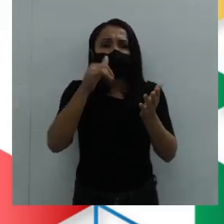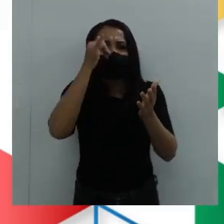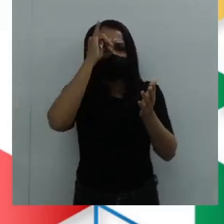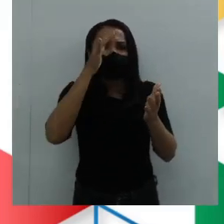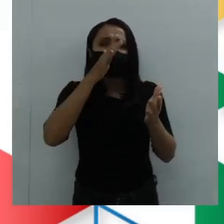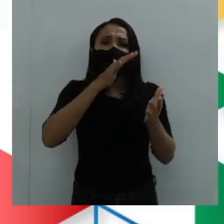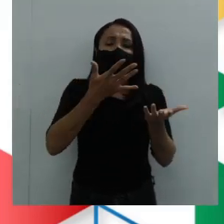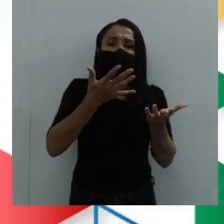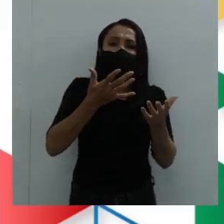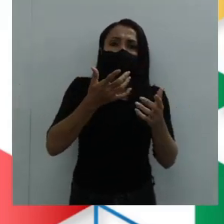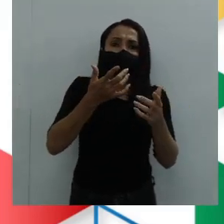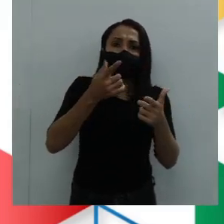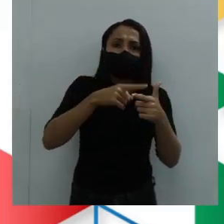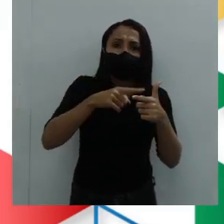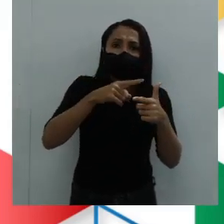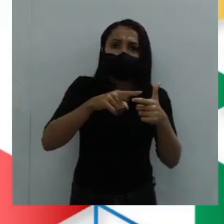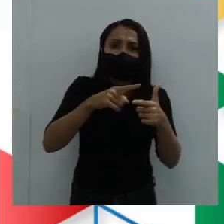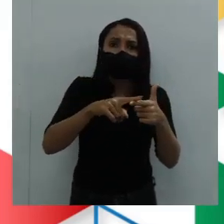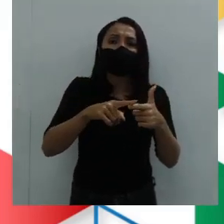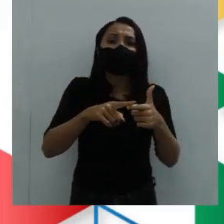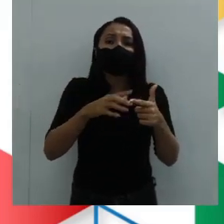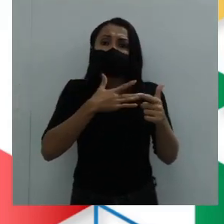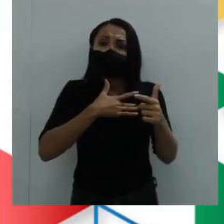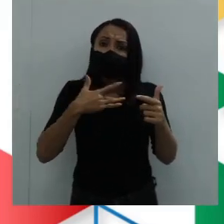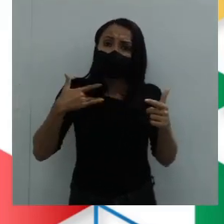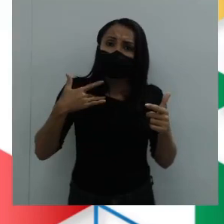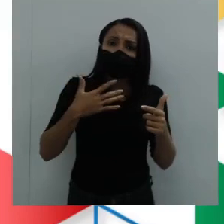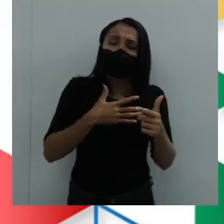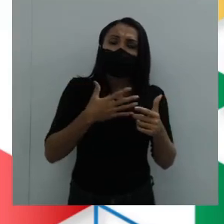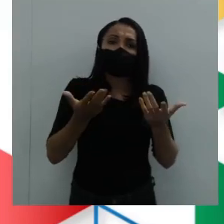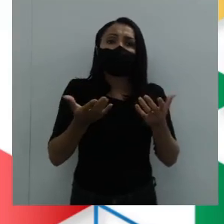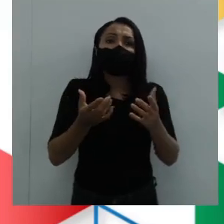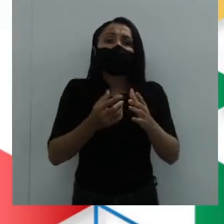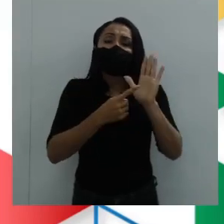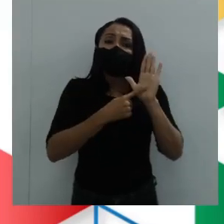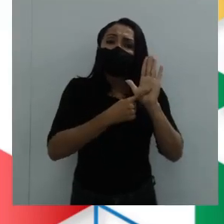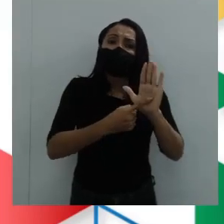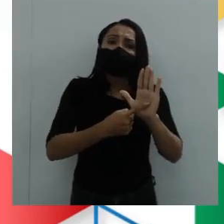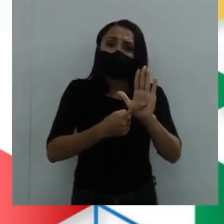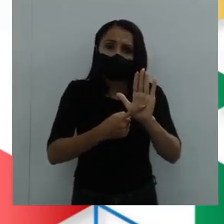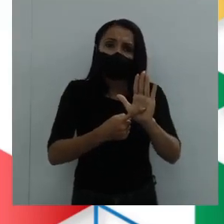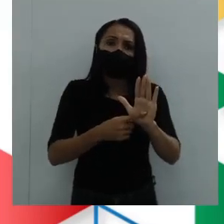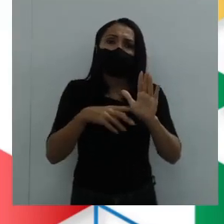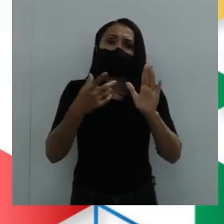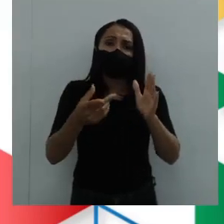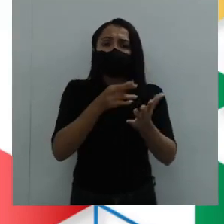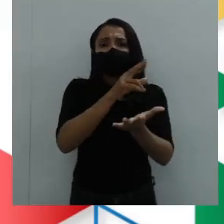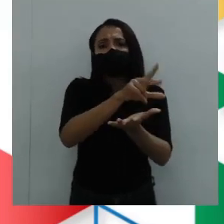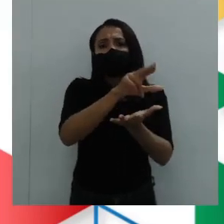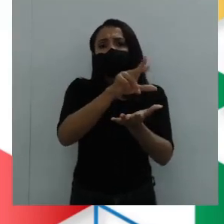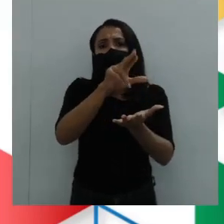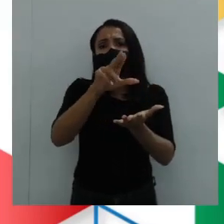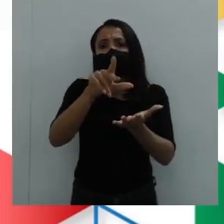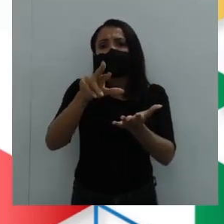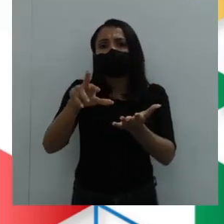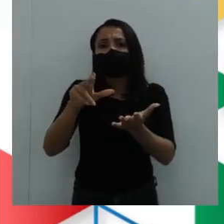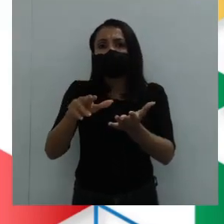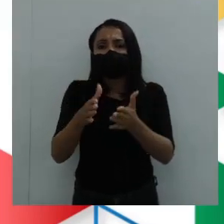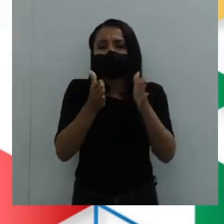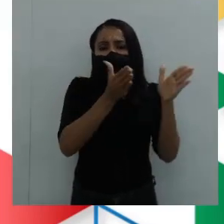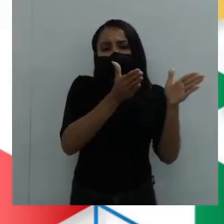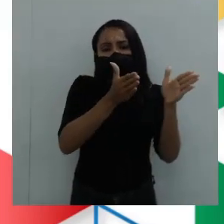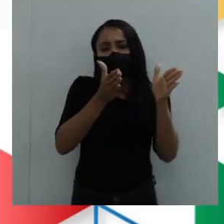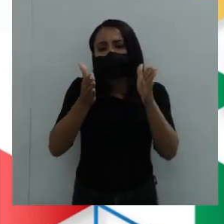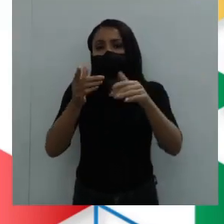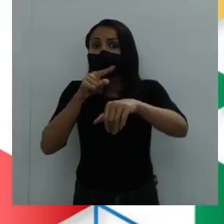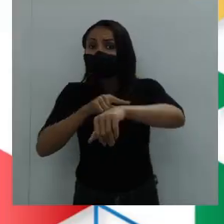nosso ar atmosférico. Ele não foi sempre assim como hoje, ele apresentou aí umas variações através do tempo. Tá?